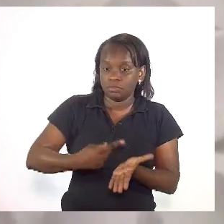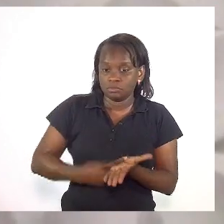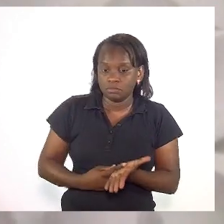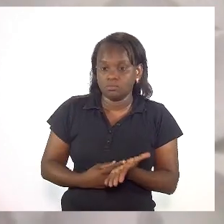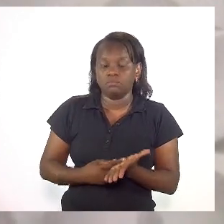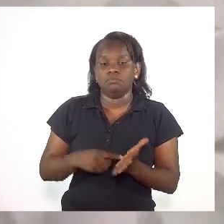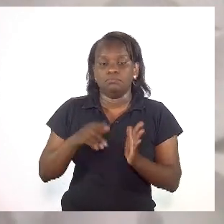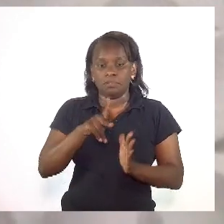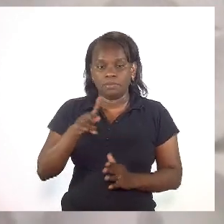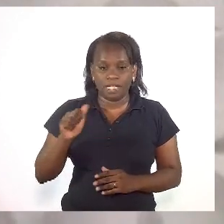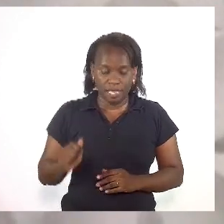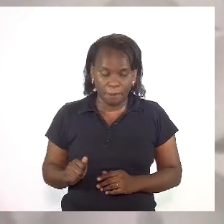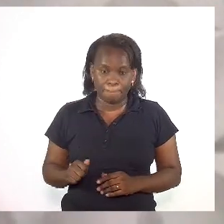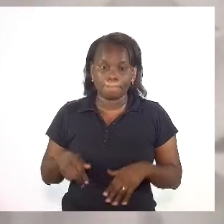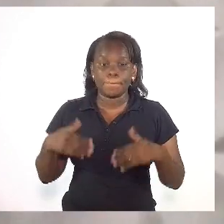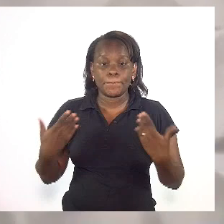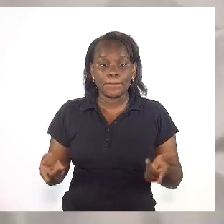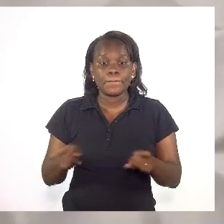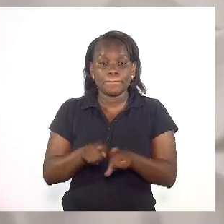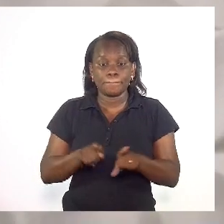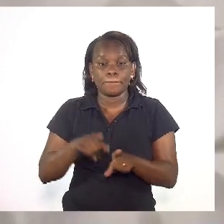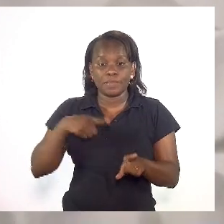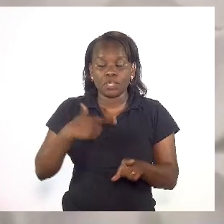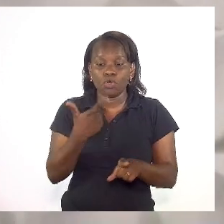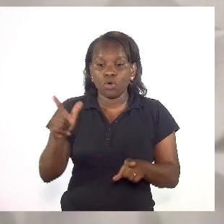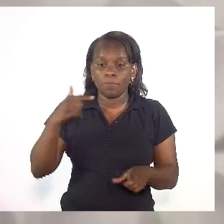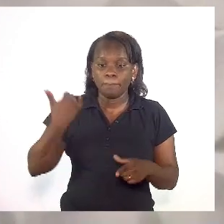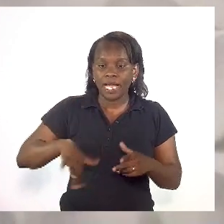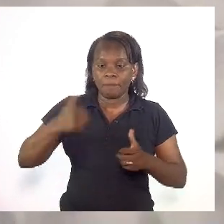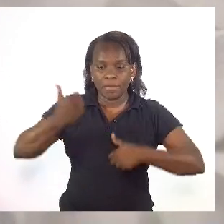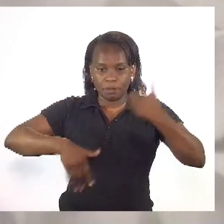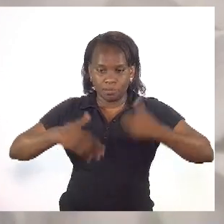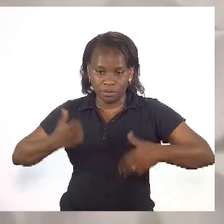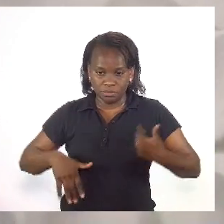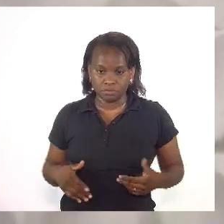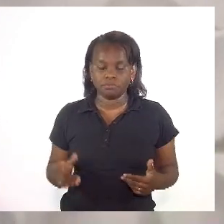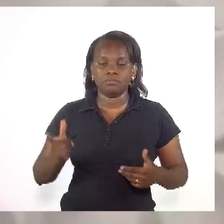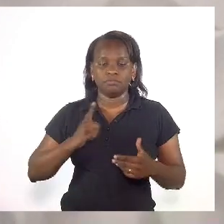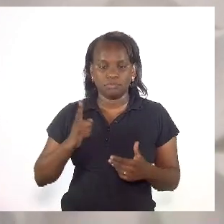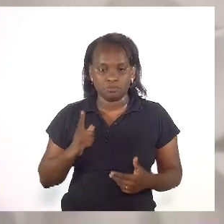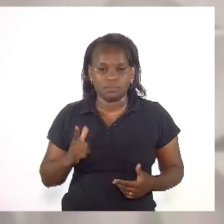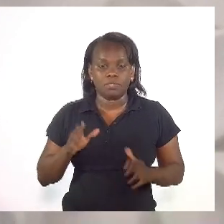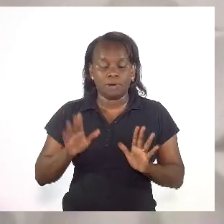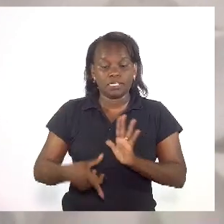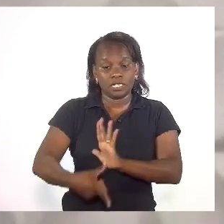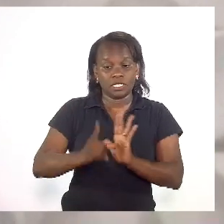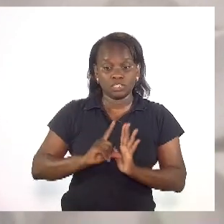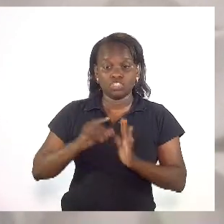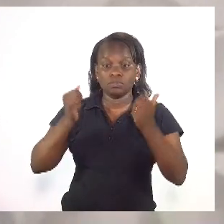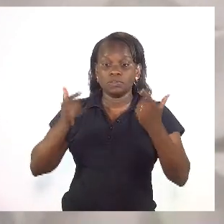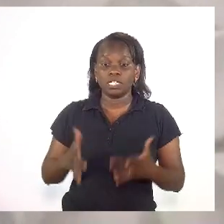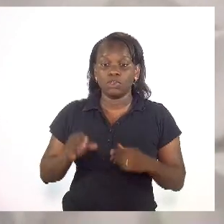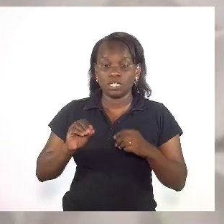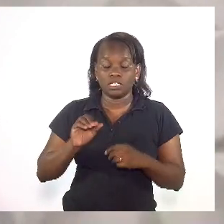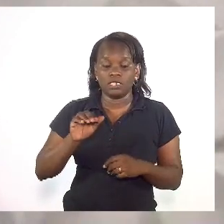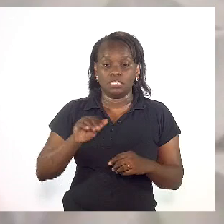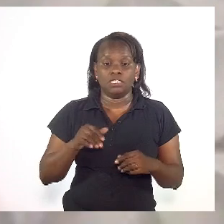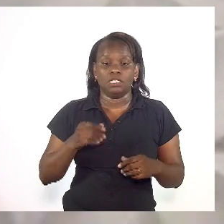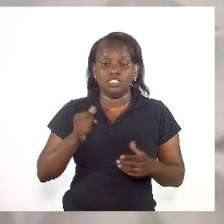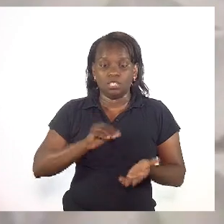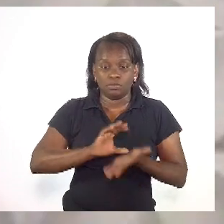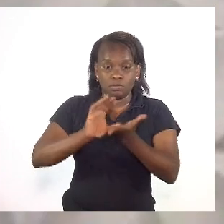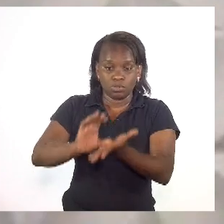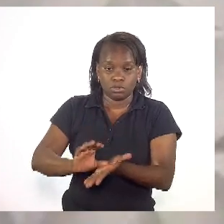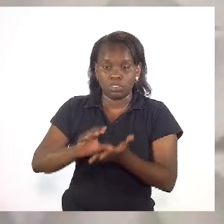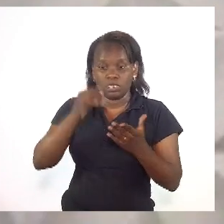previsto no PPA. Eu tenho outras considerações a fazer, não sem antes falar do Fundo de Combate à